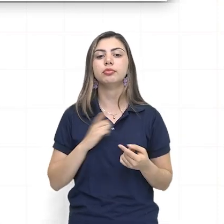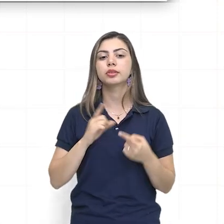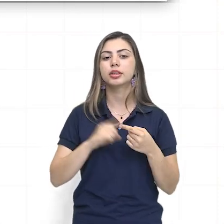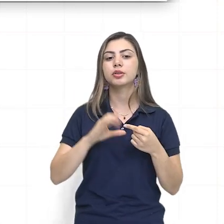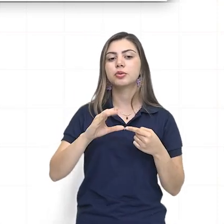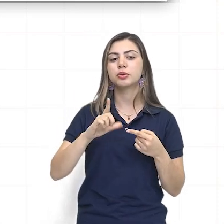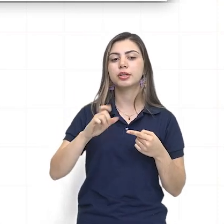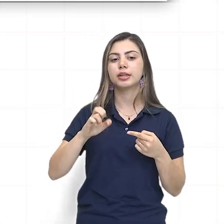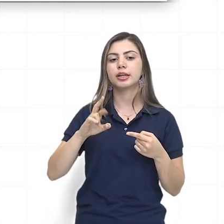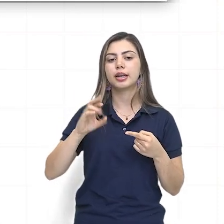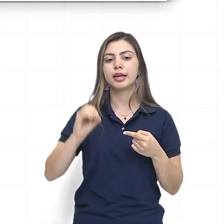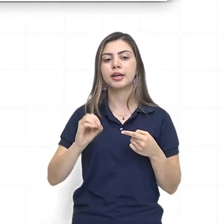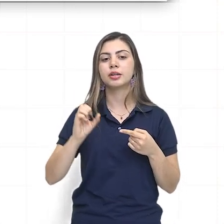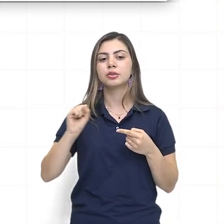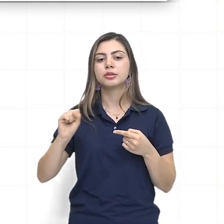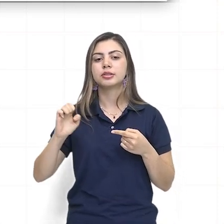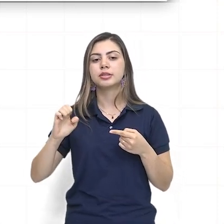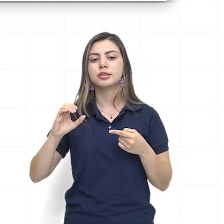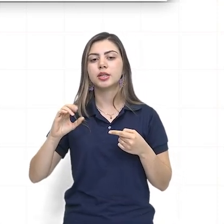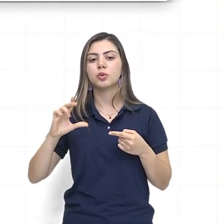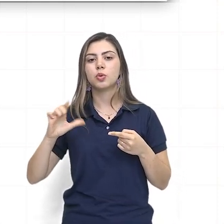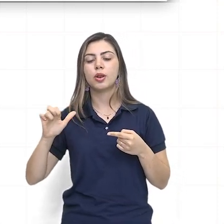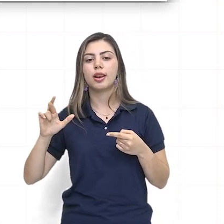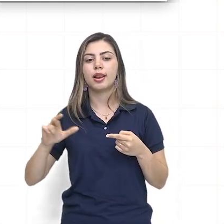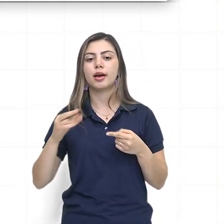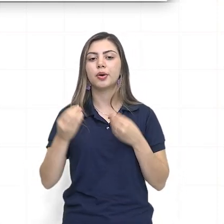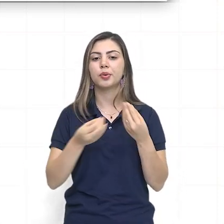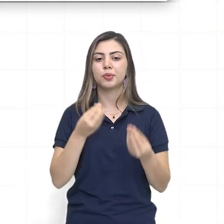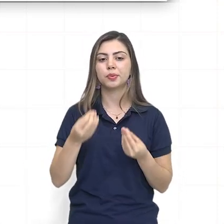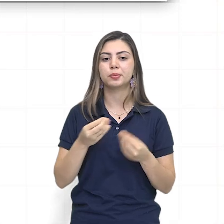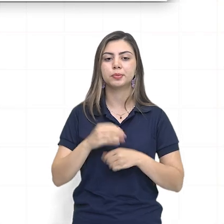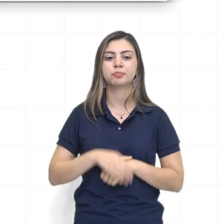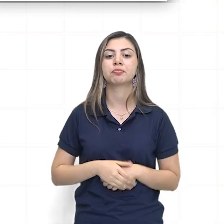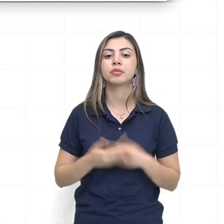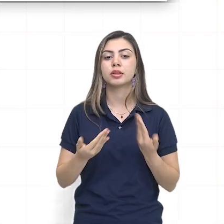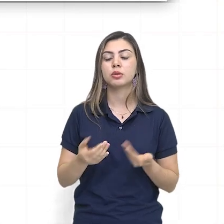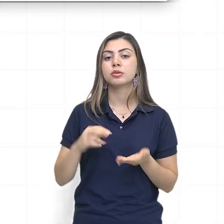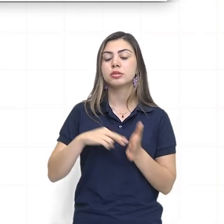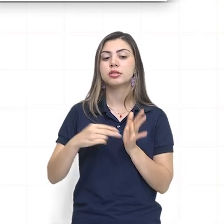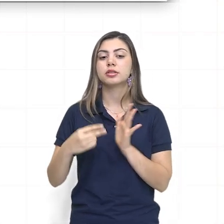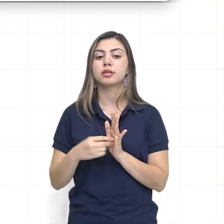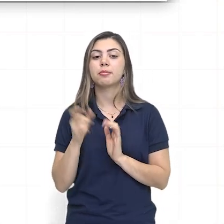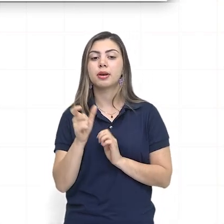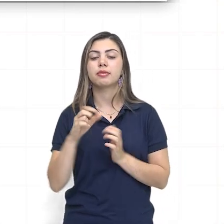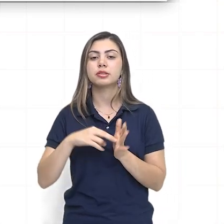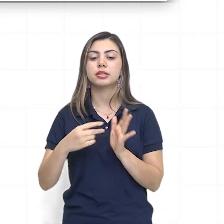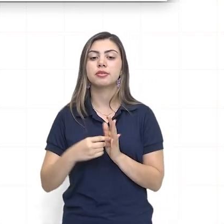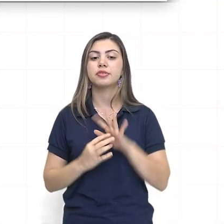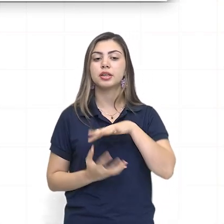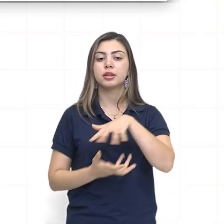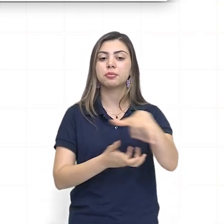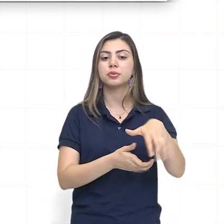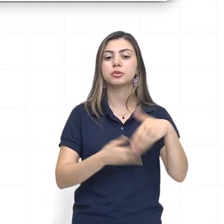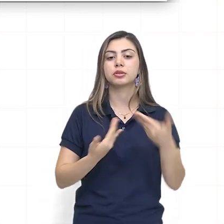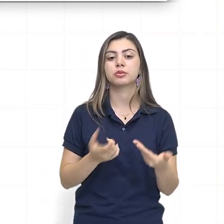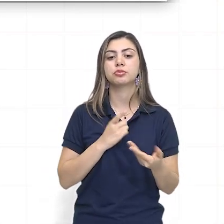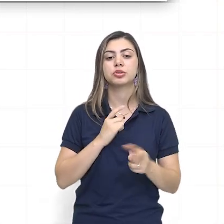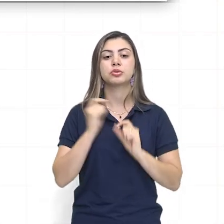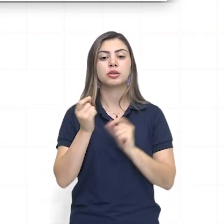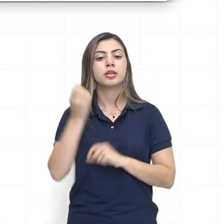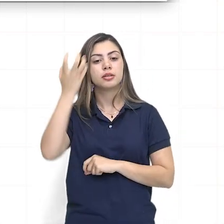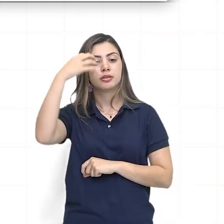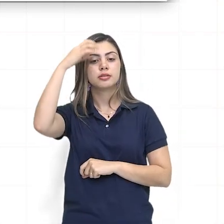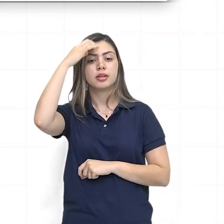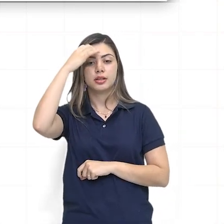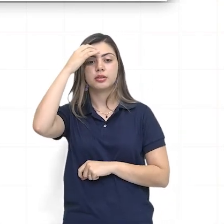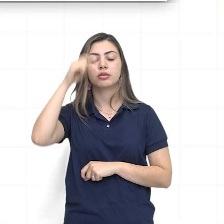clero secular. O clero secular, o século, que significa mundo, ele era, então, formado pelos sacerdotes